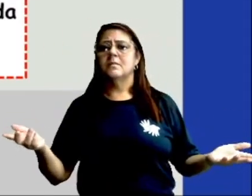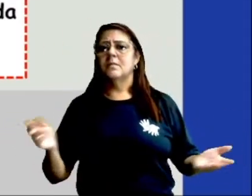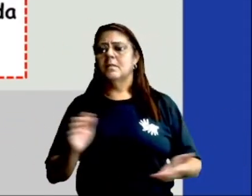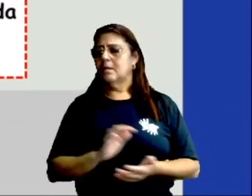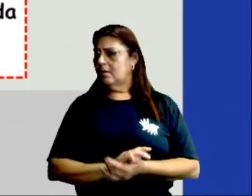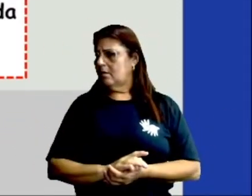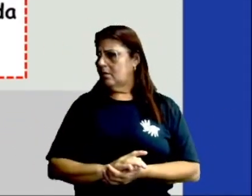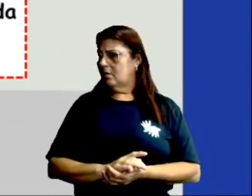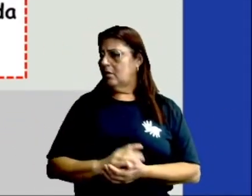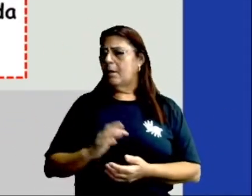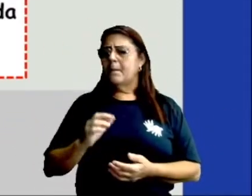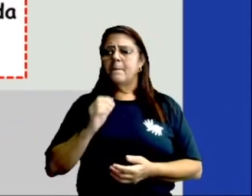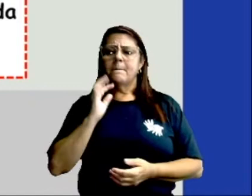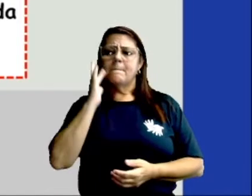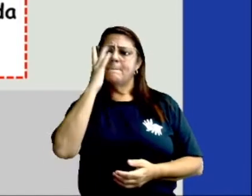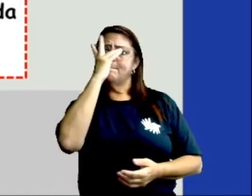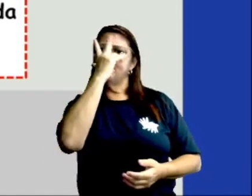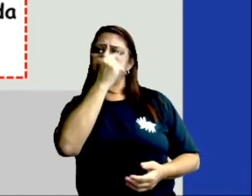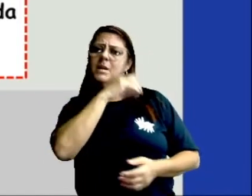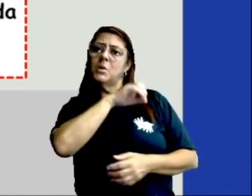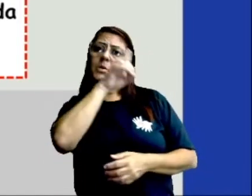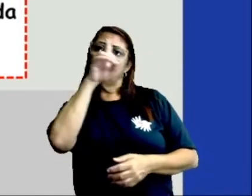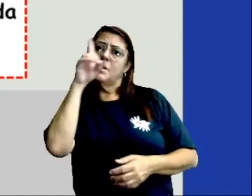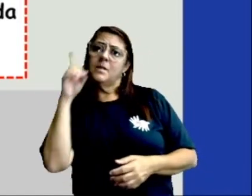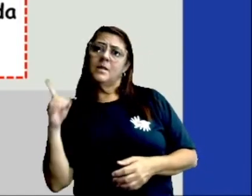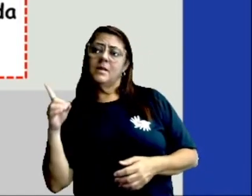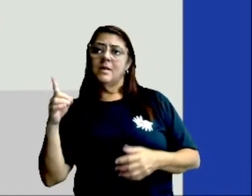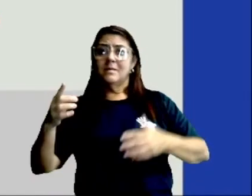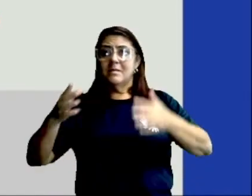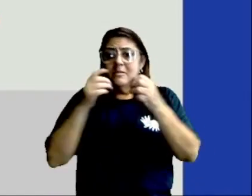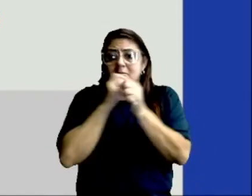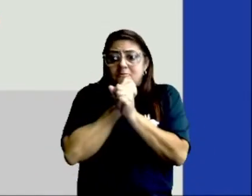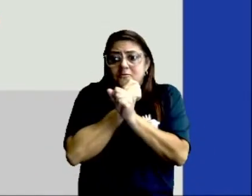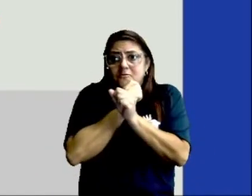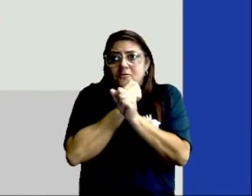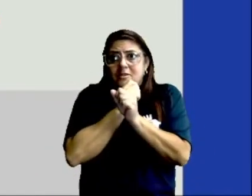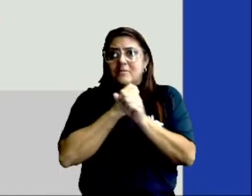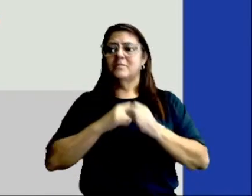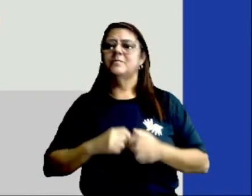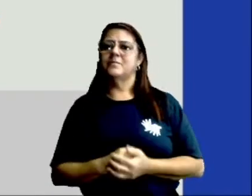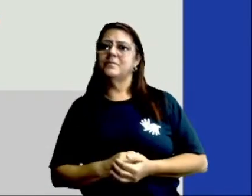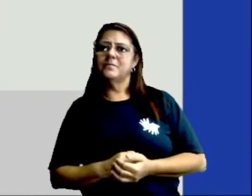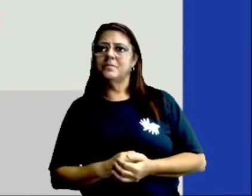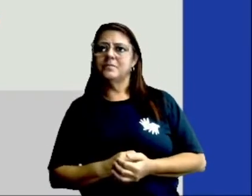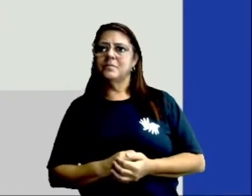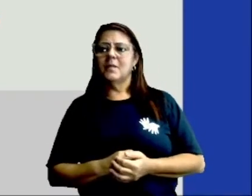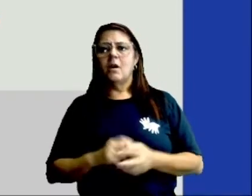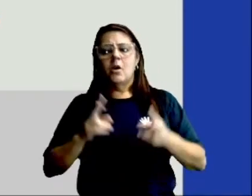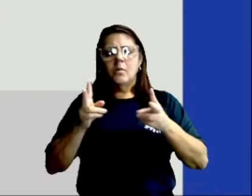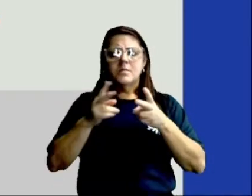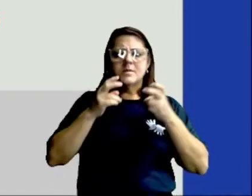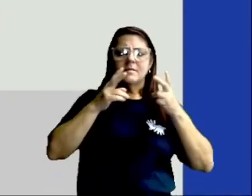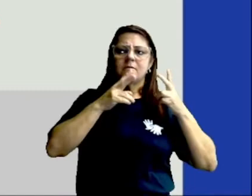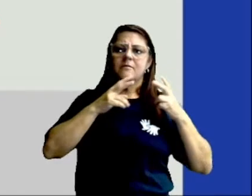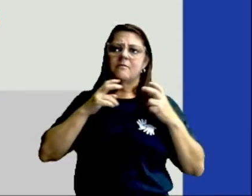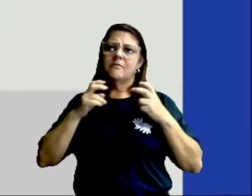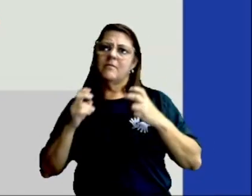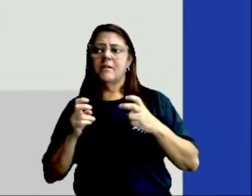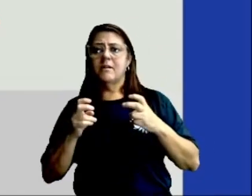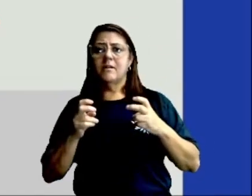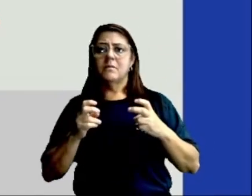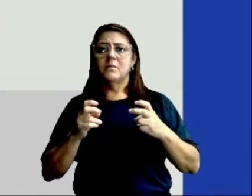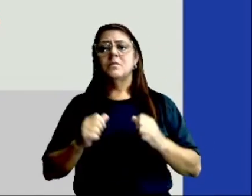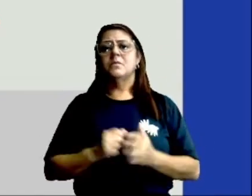Ó, foi num belo dia de inverno. Muito bem. Então, como observamos aí na